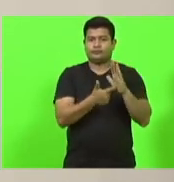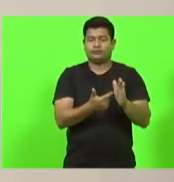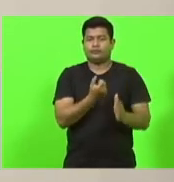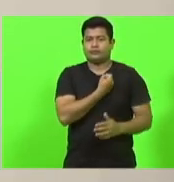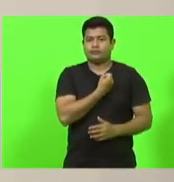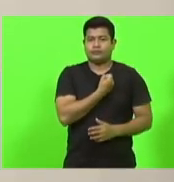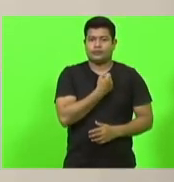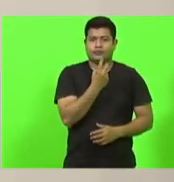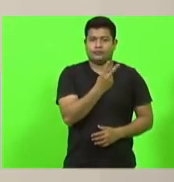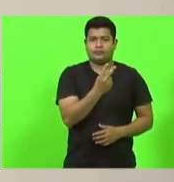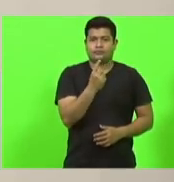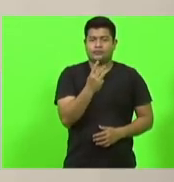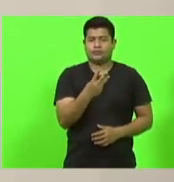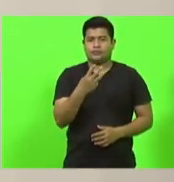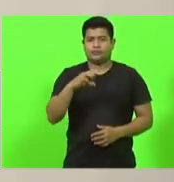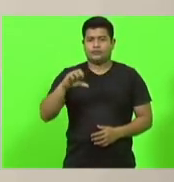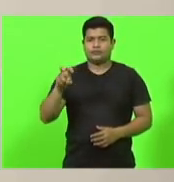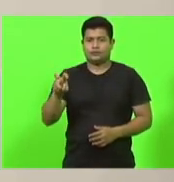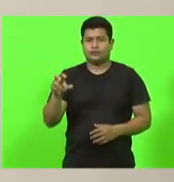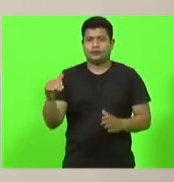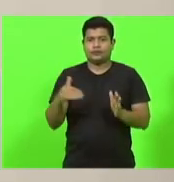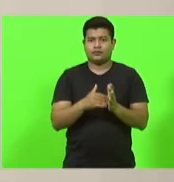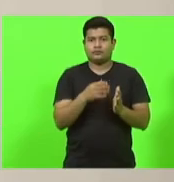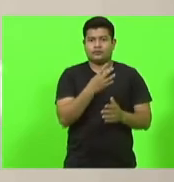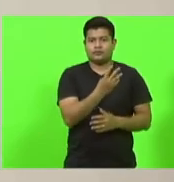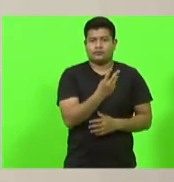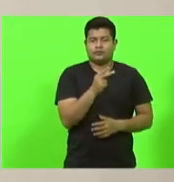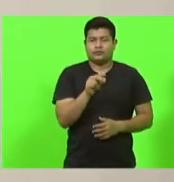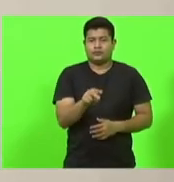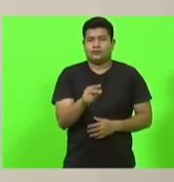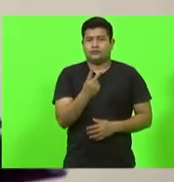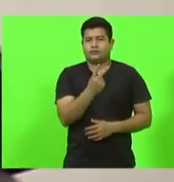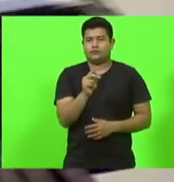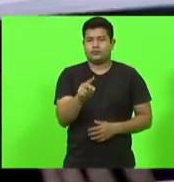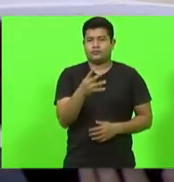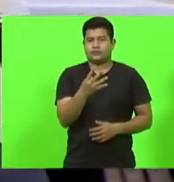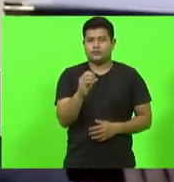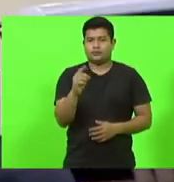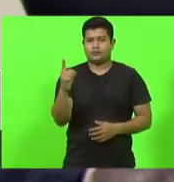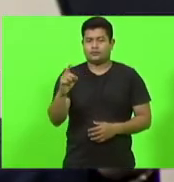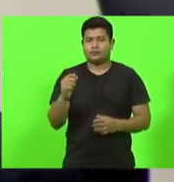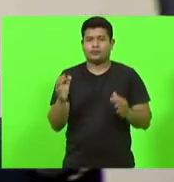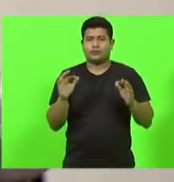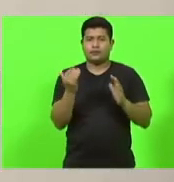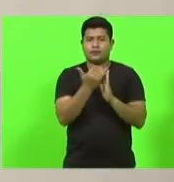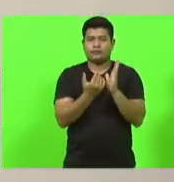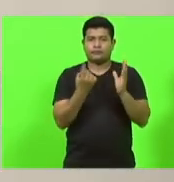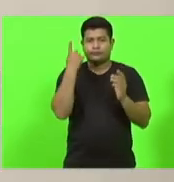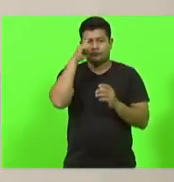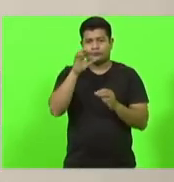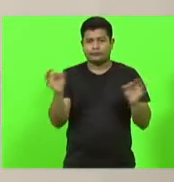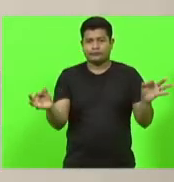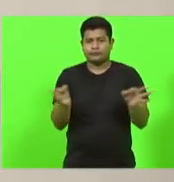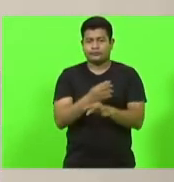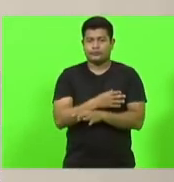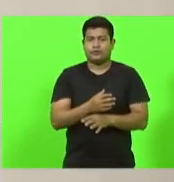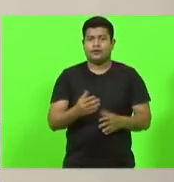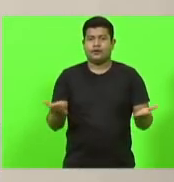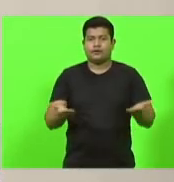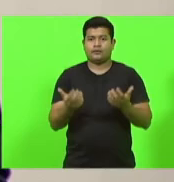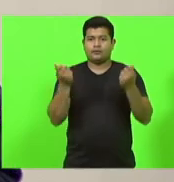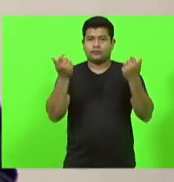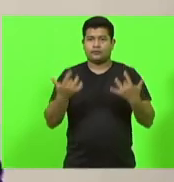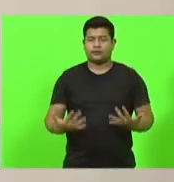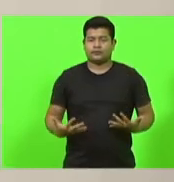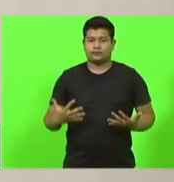Indicações 2.395 a 2.401. Fim da ordem do dia, passamos às explicações pessoais. Na sessão de hoje